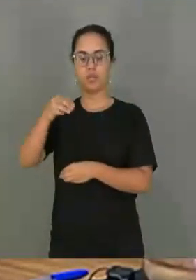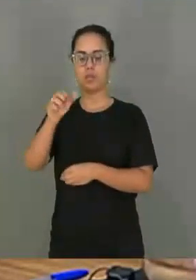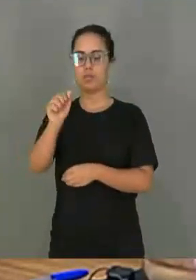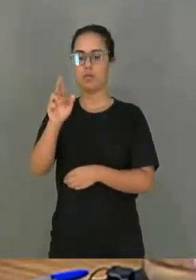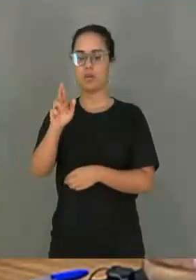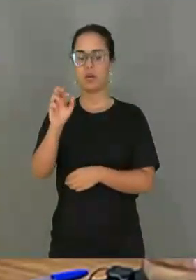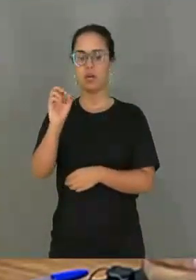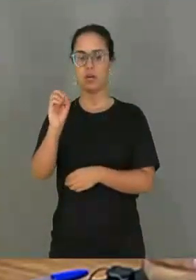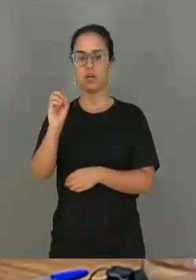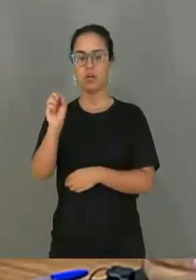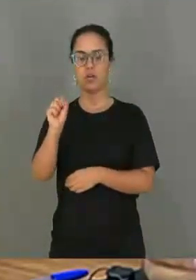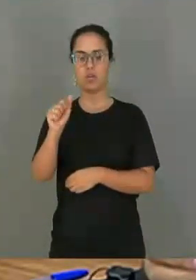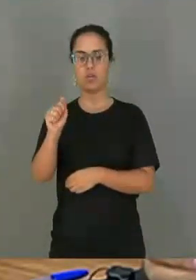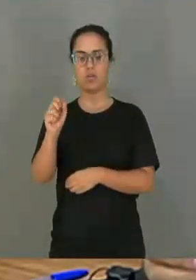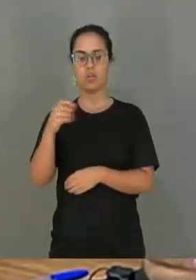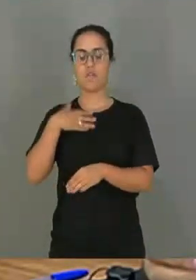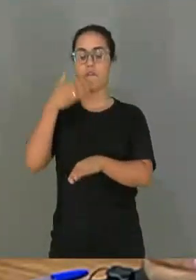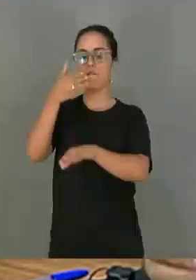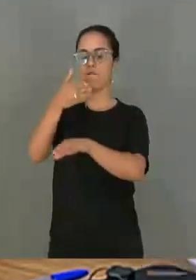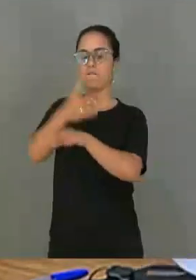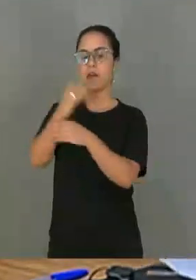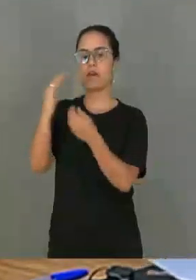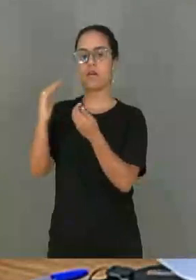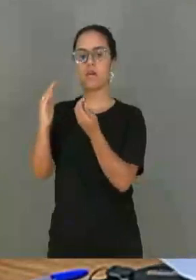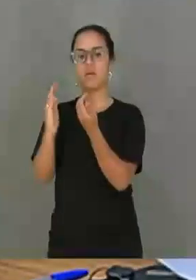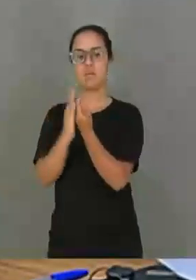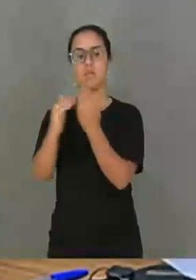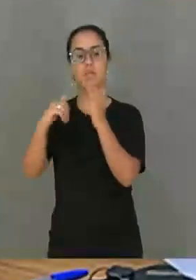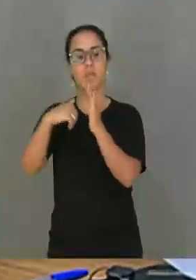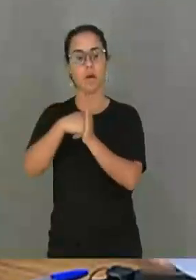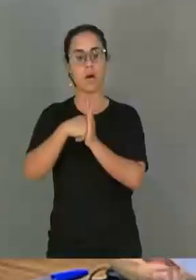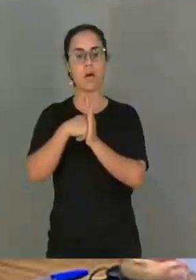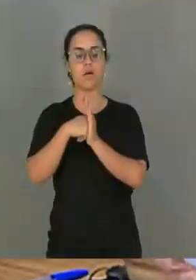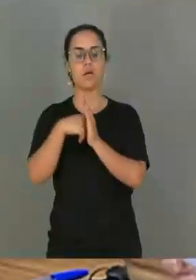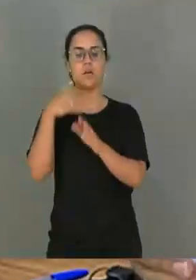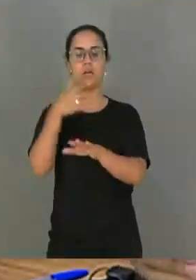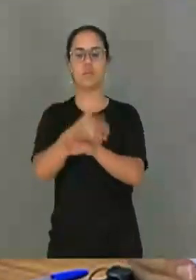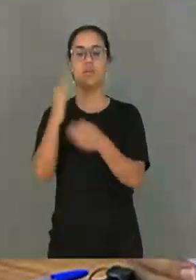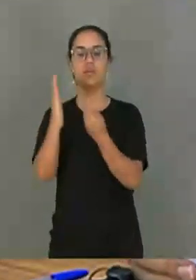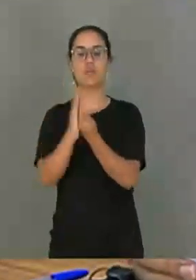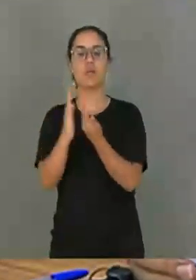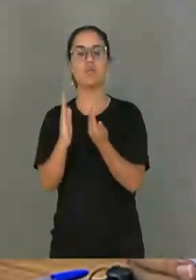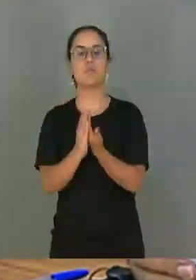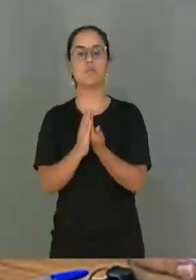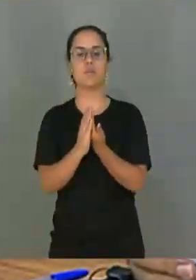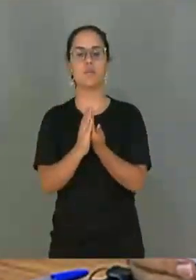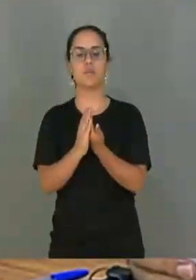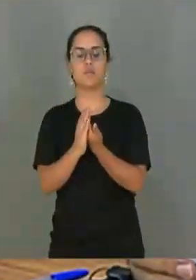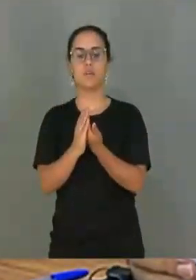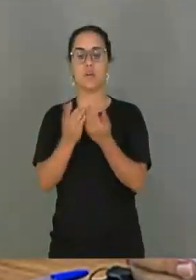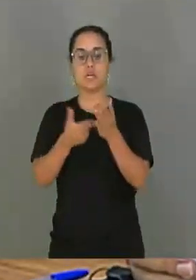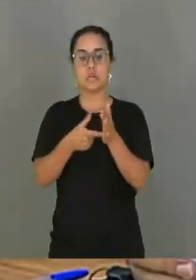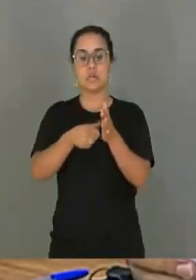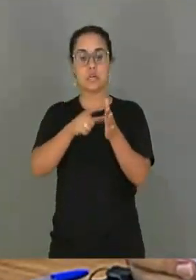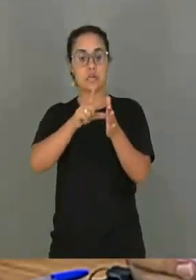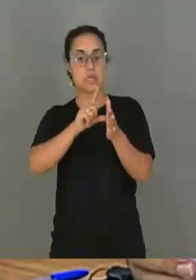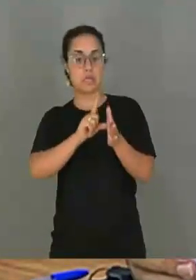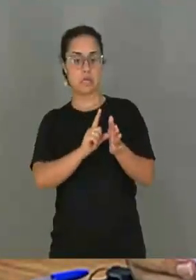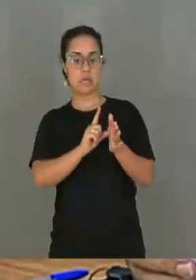Barroso, vir aqui no Congresso Nacional, aqui pertinho, na Câmara dos Deputados, às